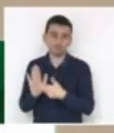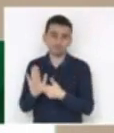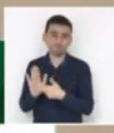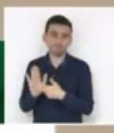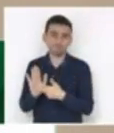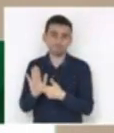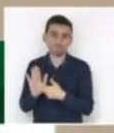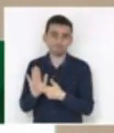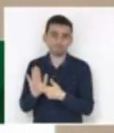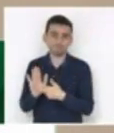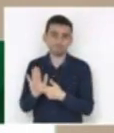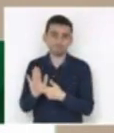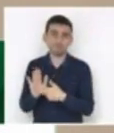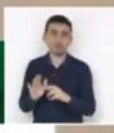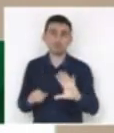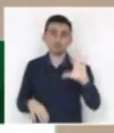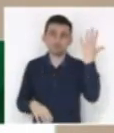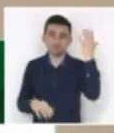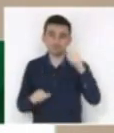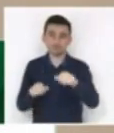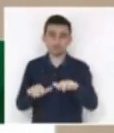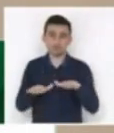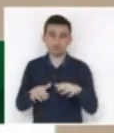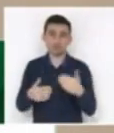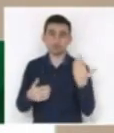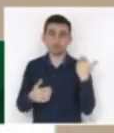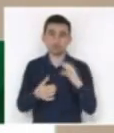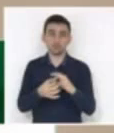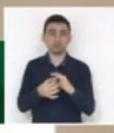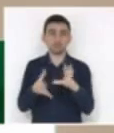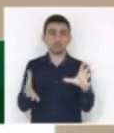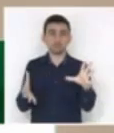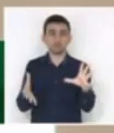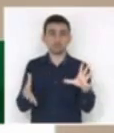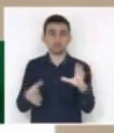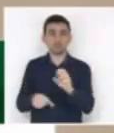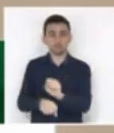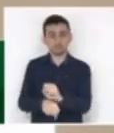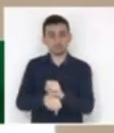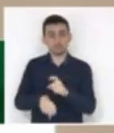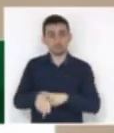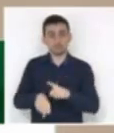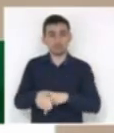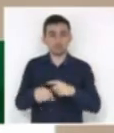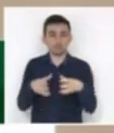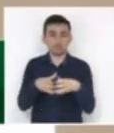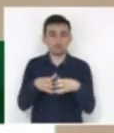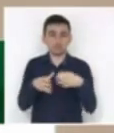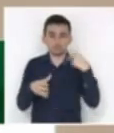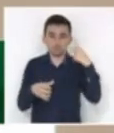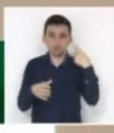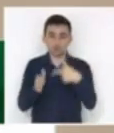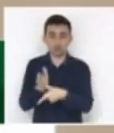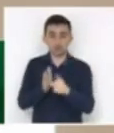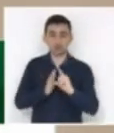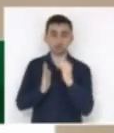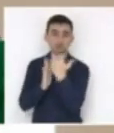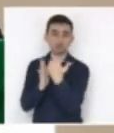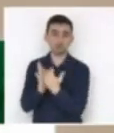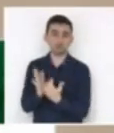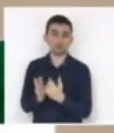quando houve a sessão, deliberação da sessão, suspensão no meio do horário dos partidos políticos, antes da ordem do dia.